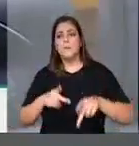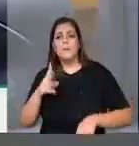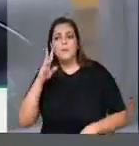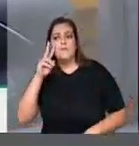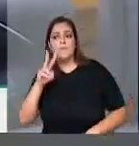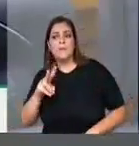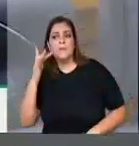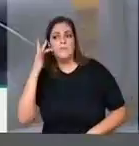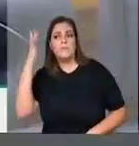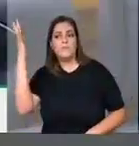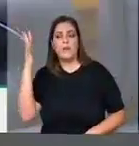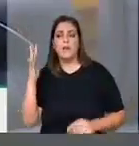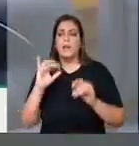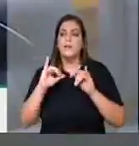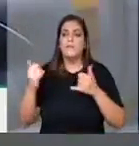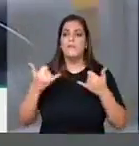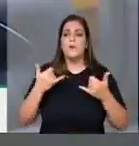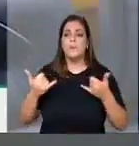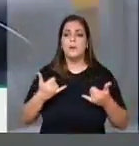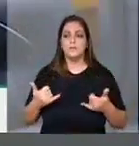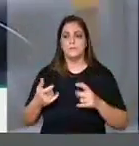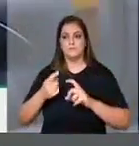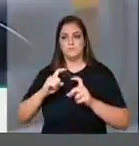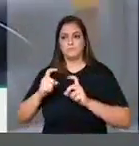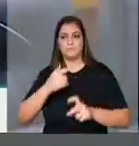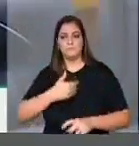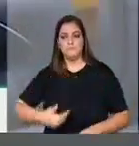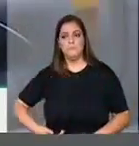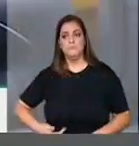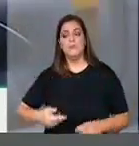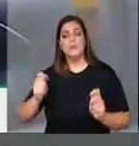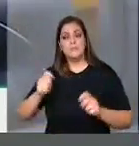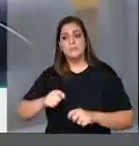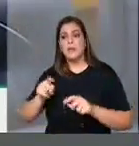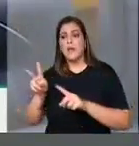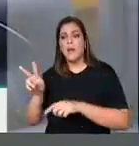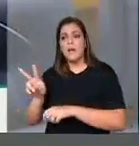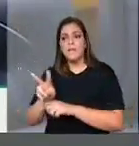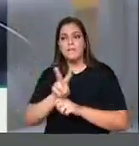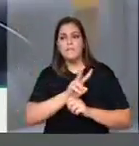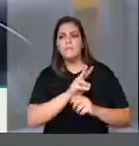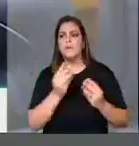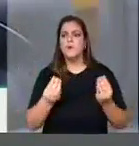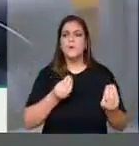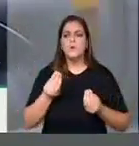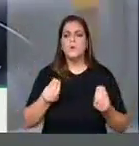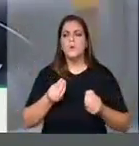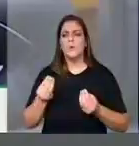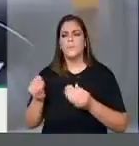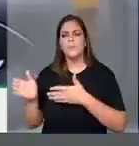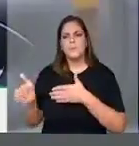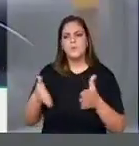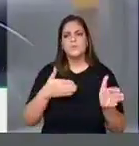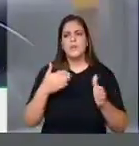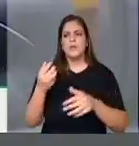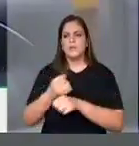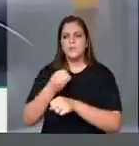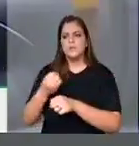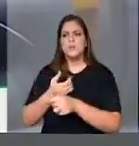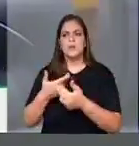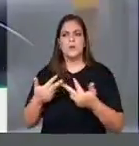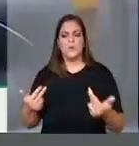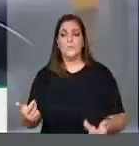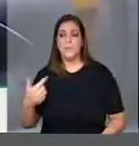pública para interagir, acompanhar e fiscalizar as obras e projetos. Eu e o senador Capi usamos